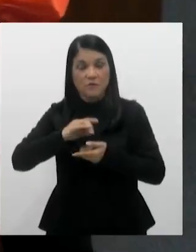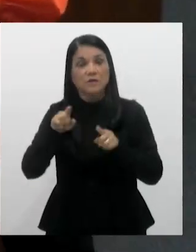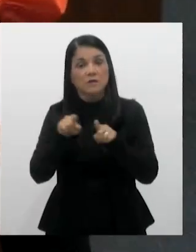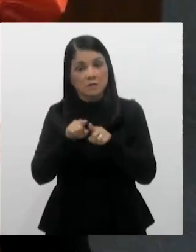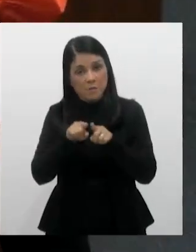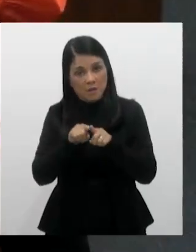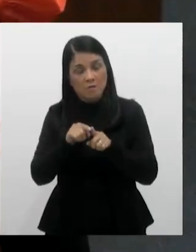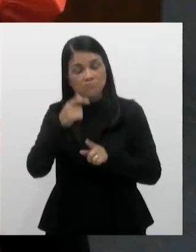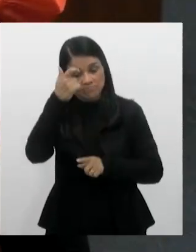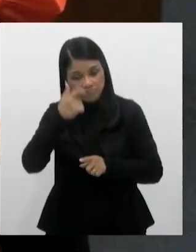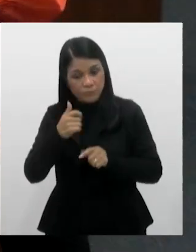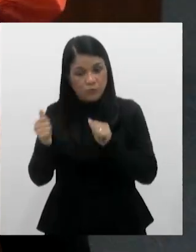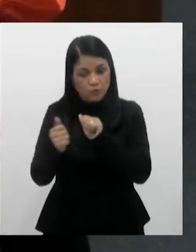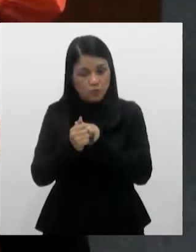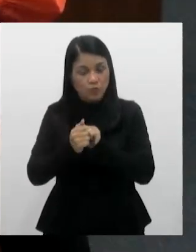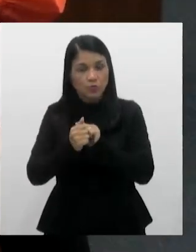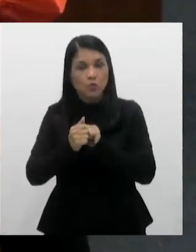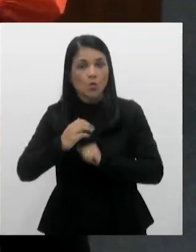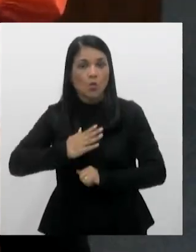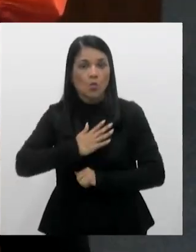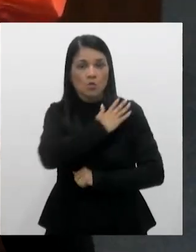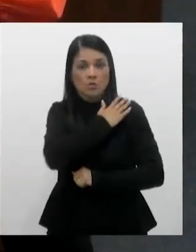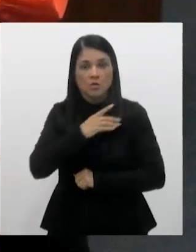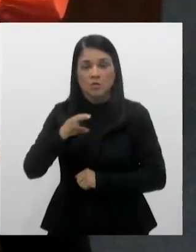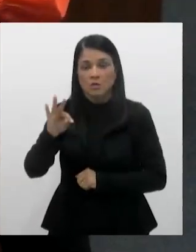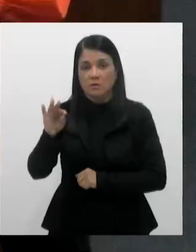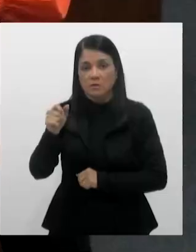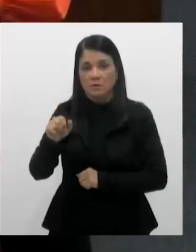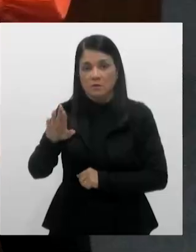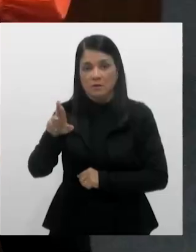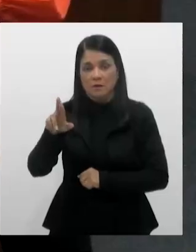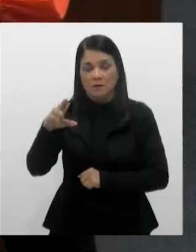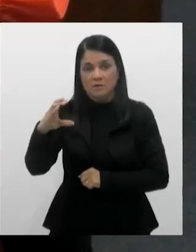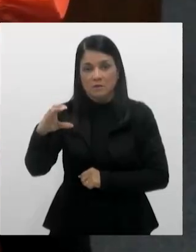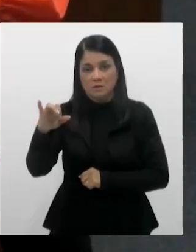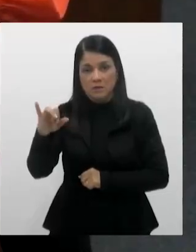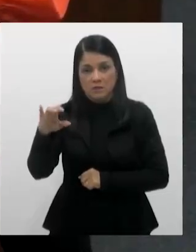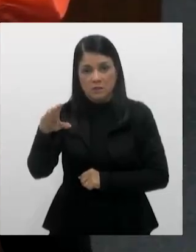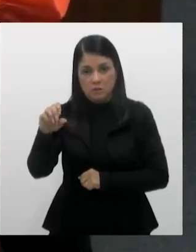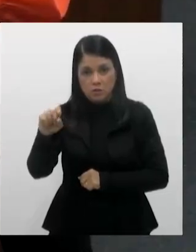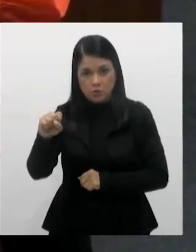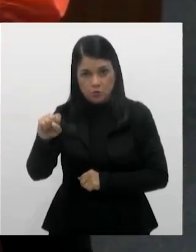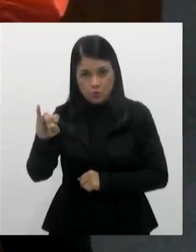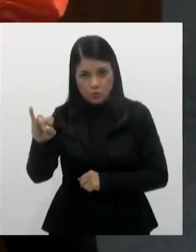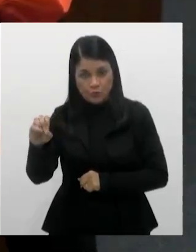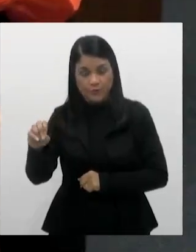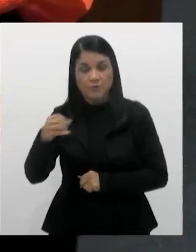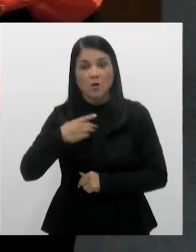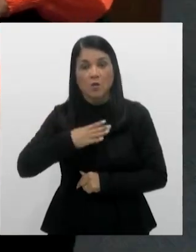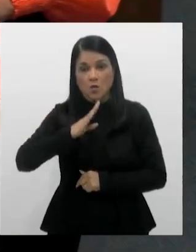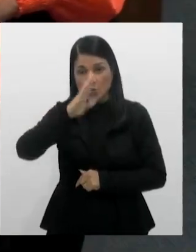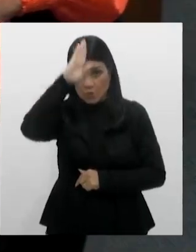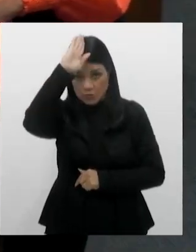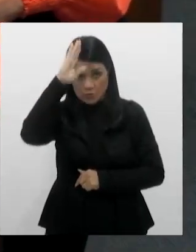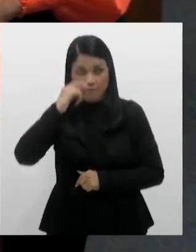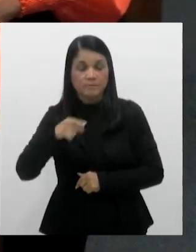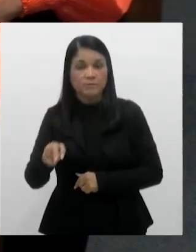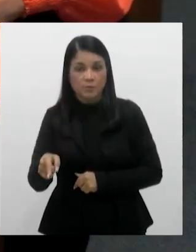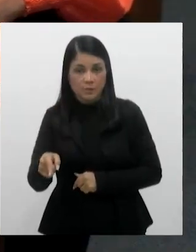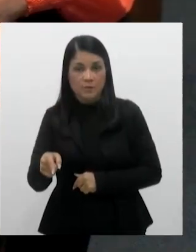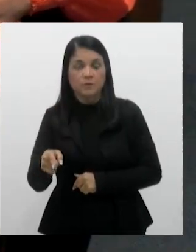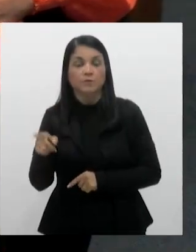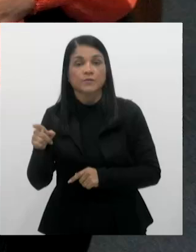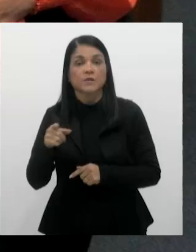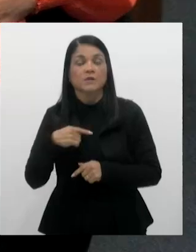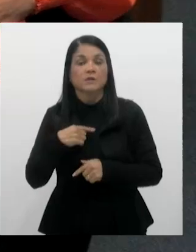com o coronel Tarcísio, comandante dos bombeiros e secretário da Defesa Civil, discutindo esse PLC,